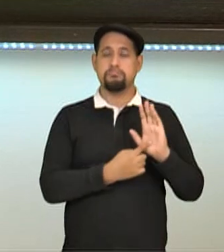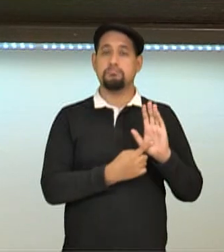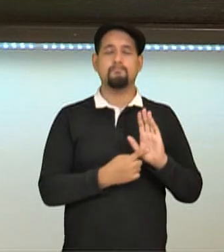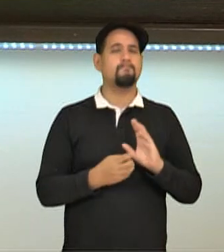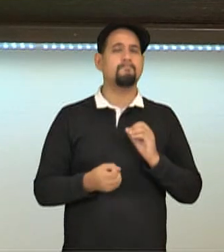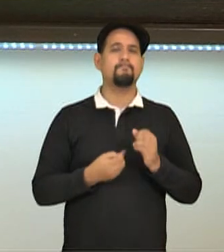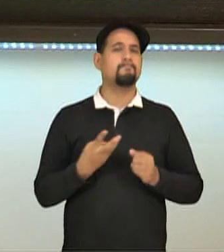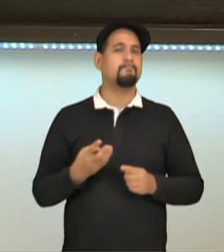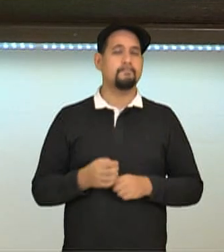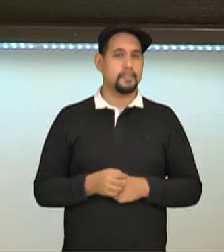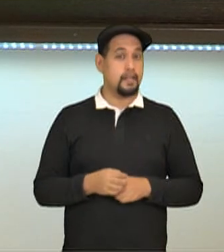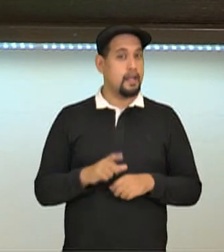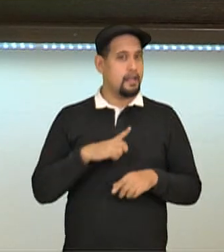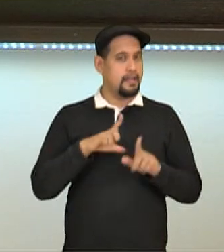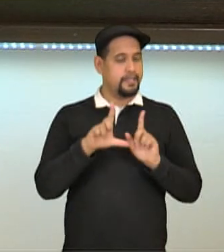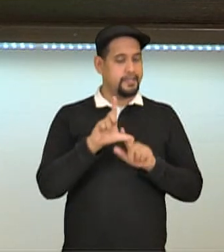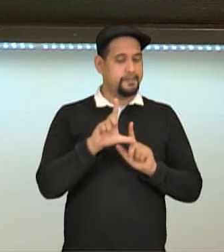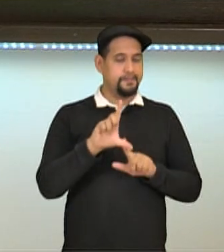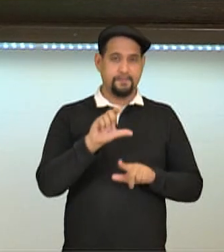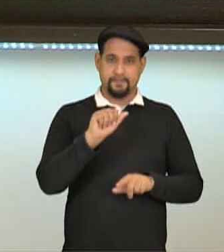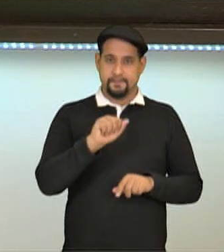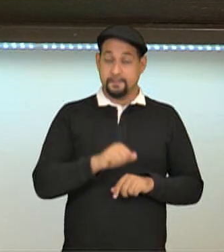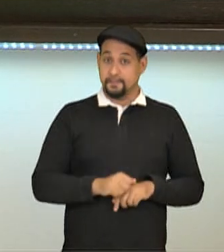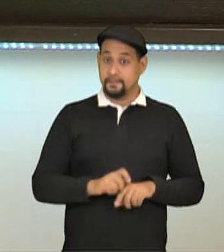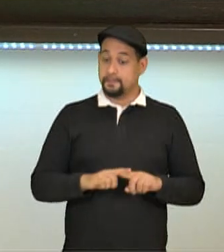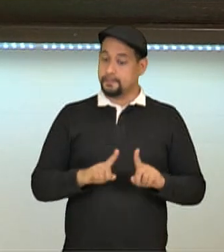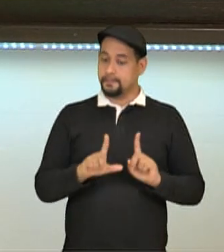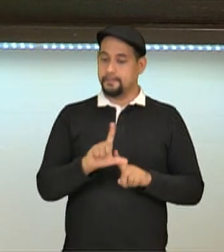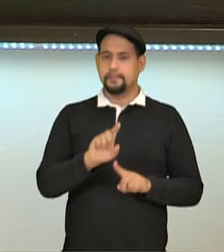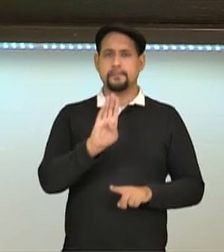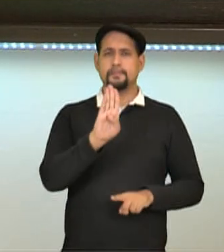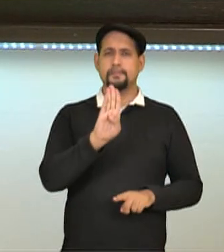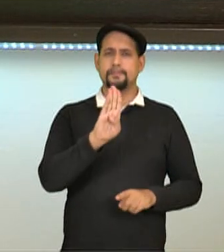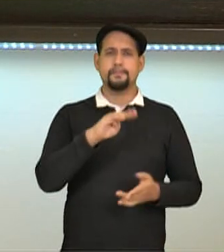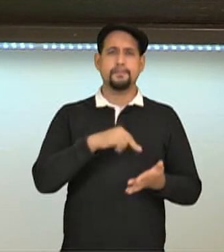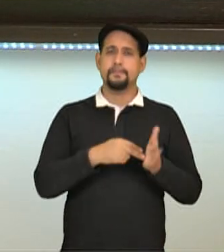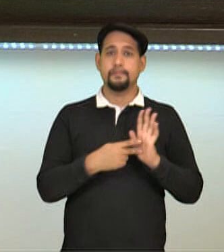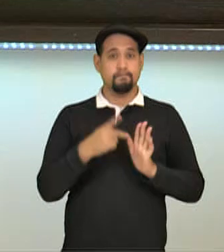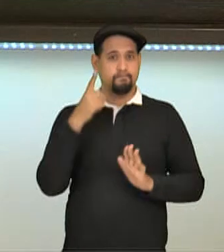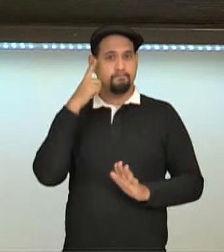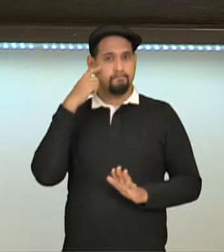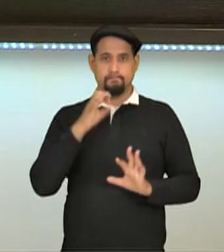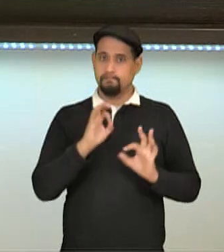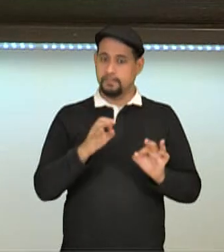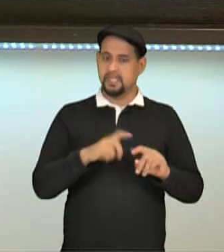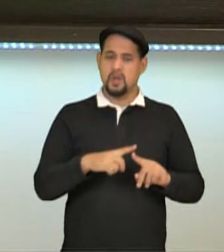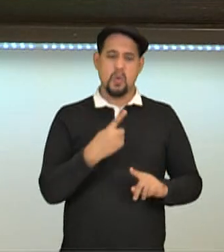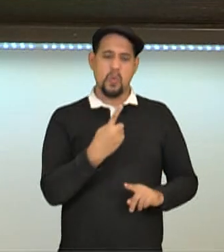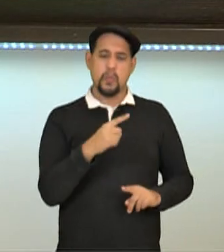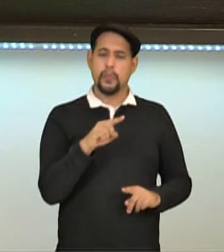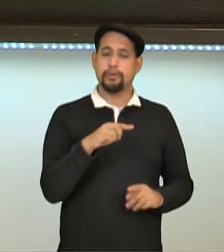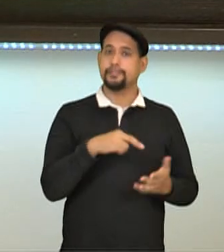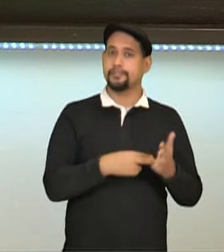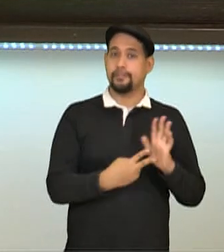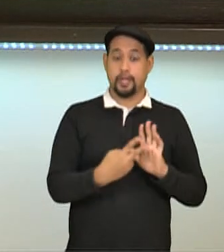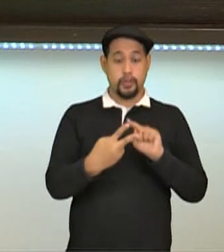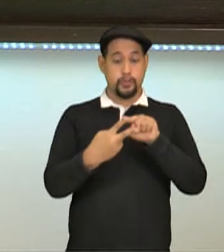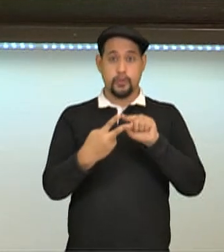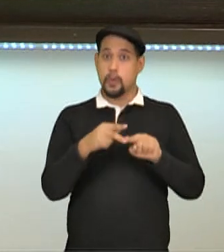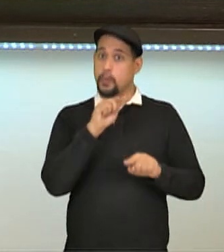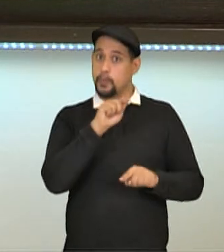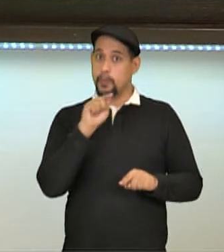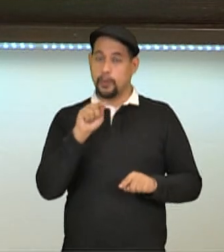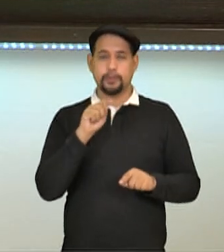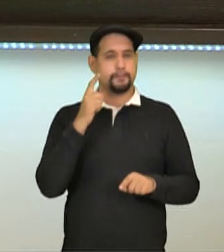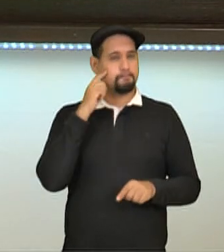ponto? Isso é a letra A. A letra B é a mesma ideia, só que em vez de um ponto, são 2 pontos. Tempo